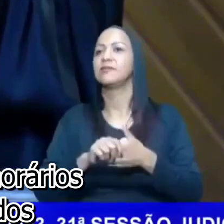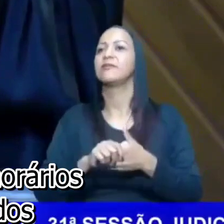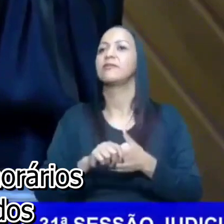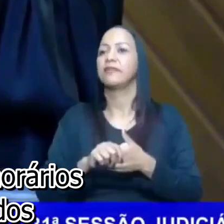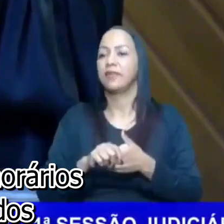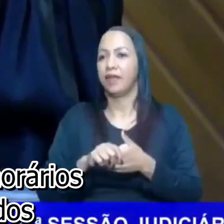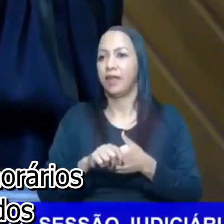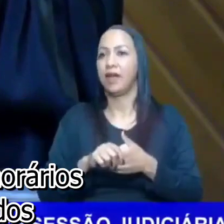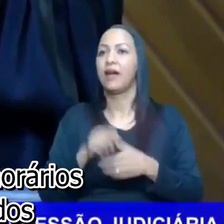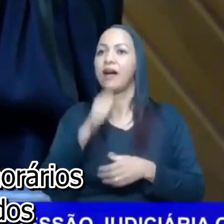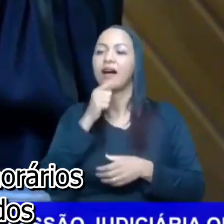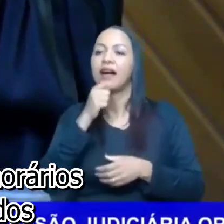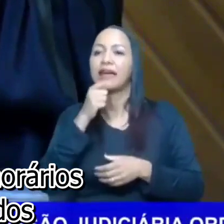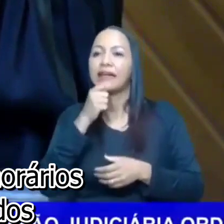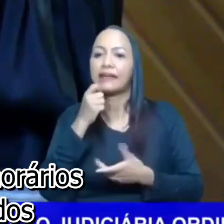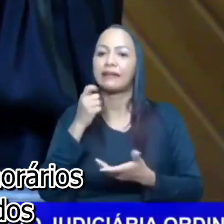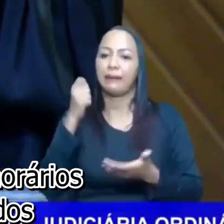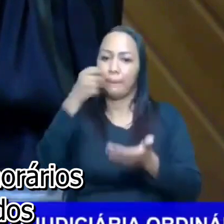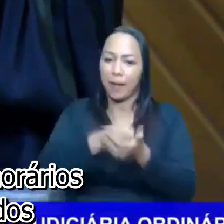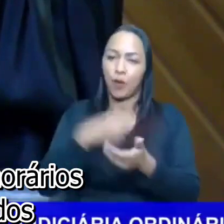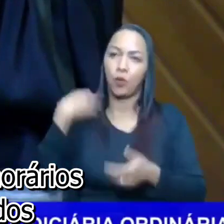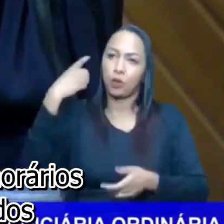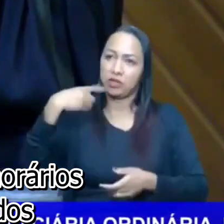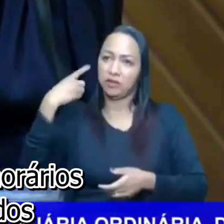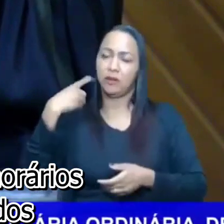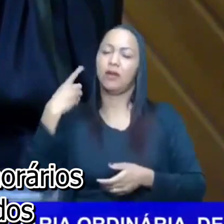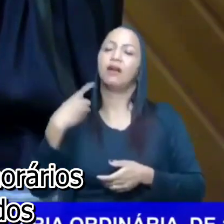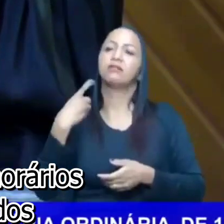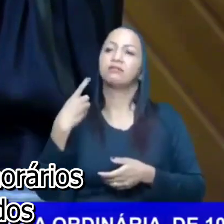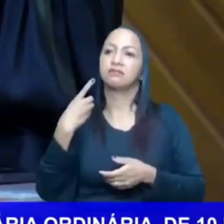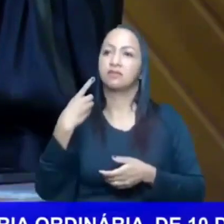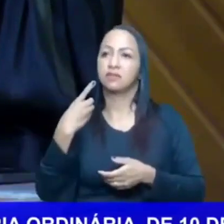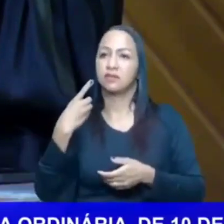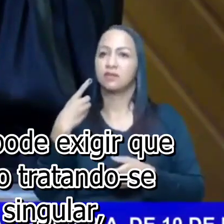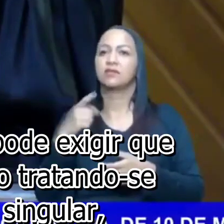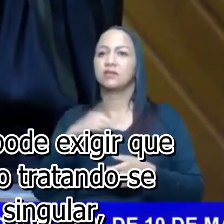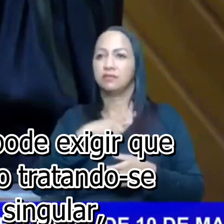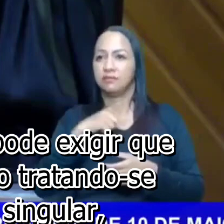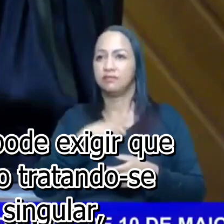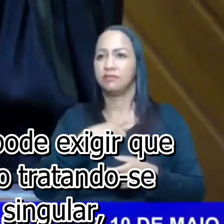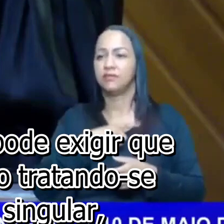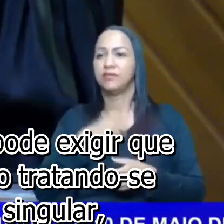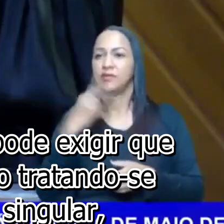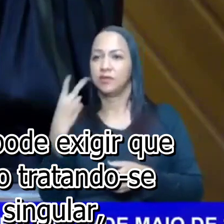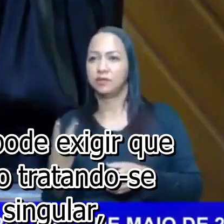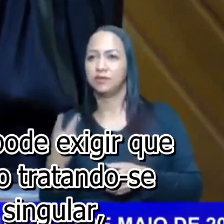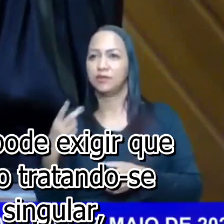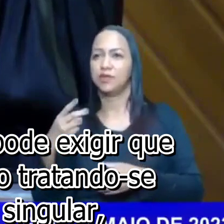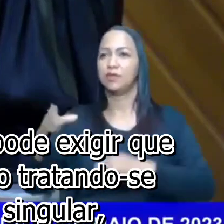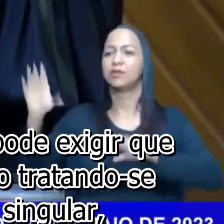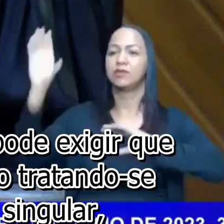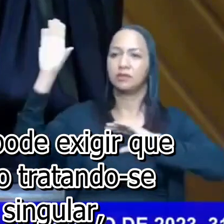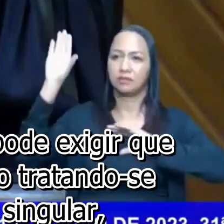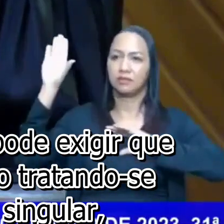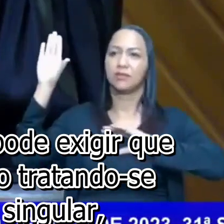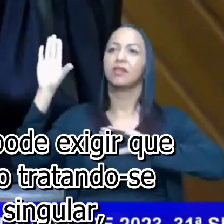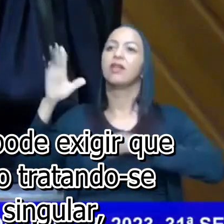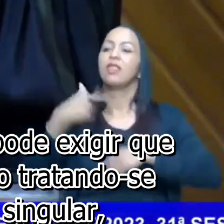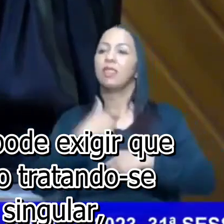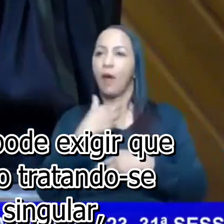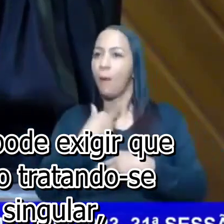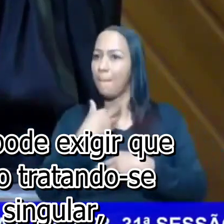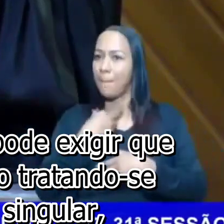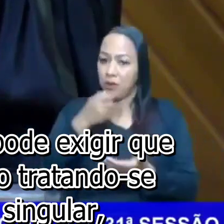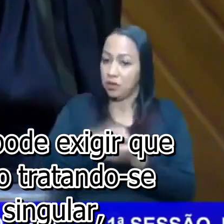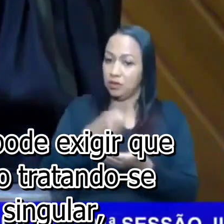que os gastos com honorários advocatícios destoem dos valores prestados em prestação de contas dos outros candidatos, não se pode exigir que